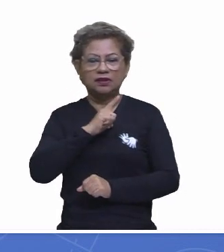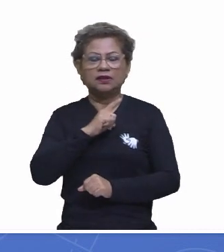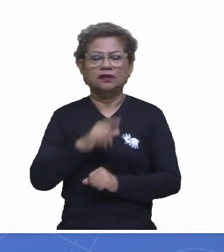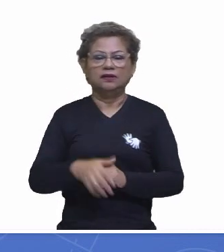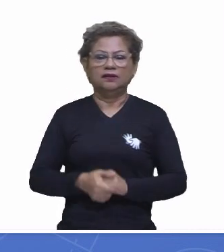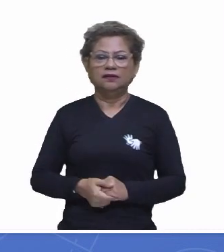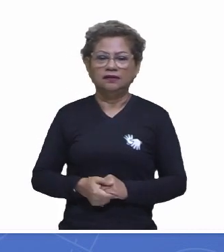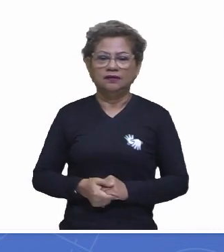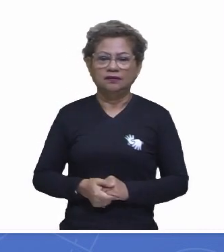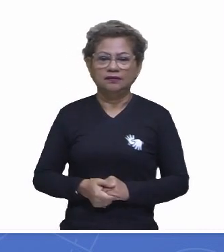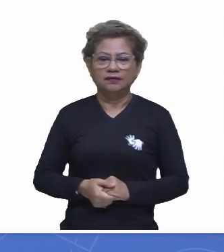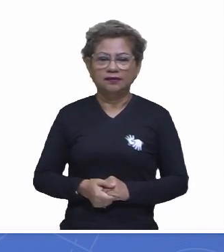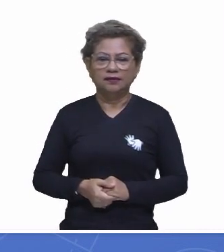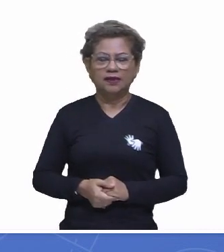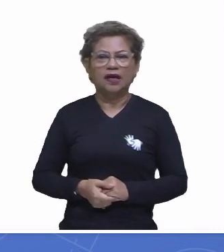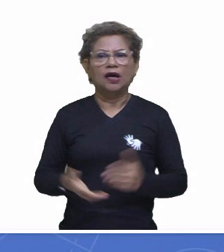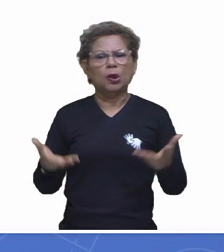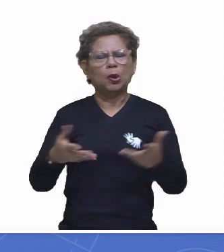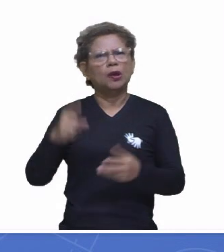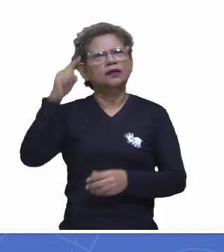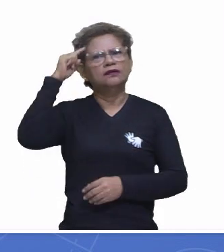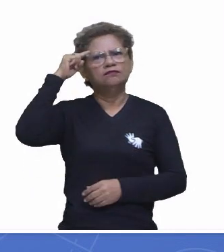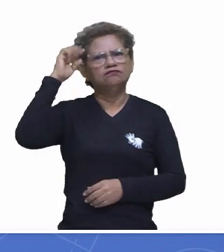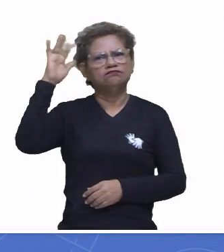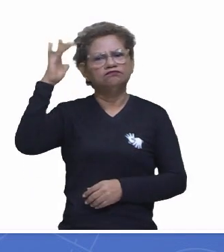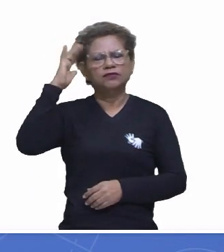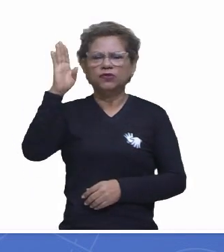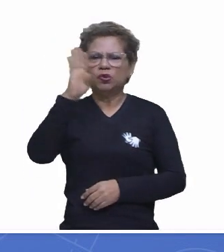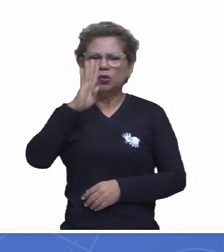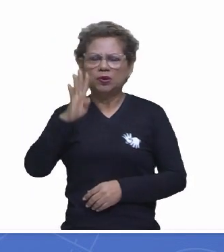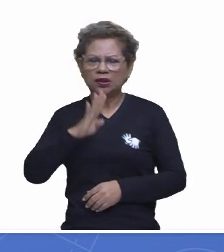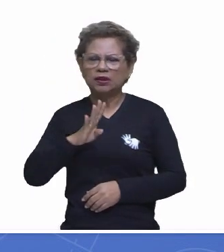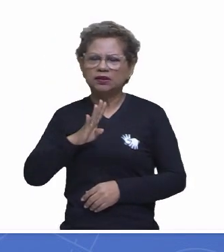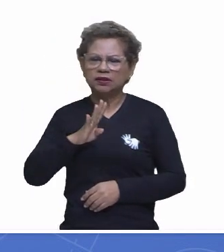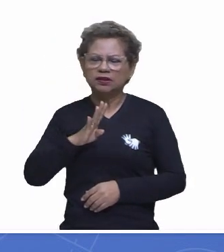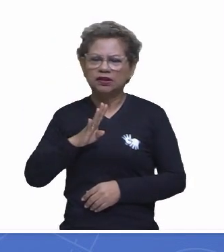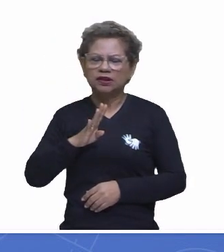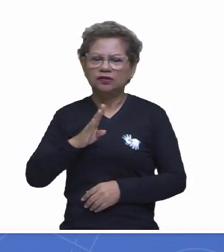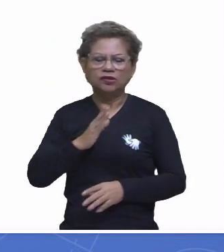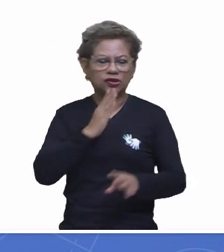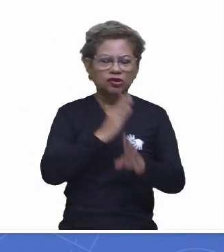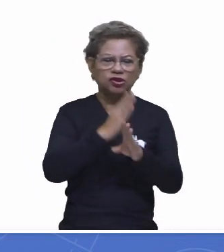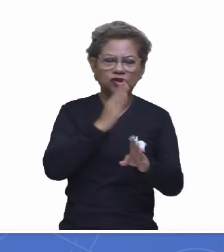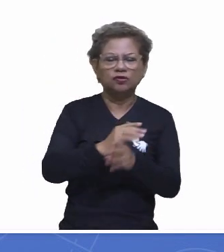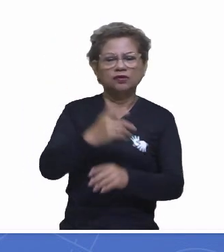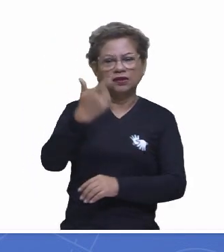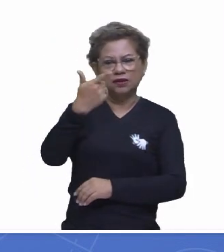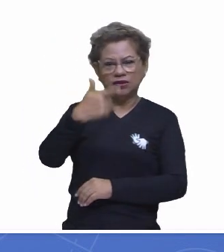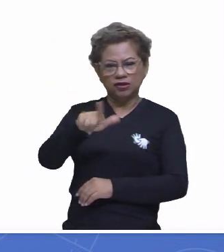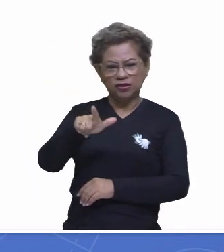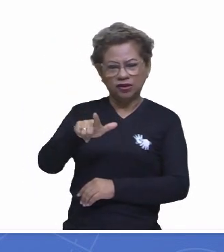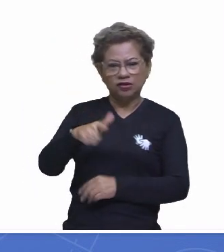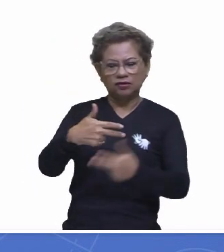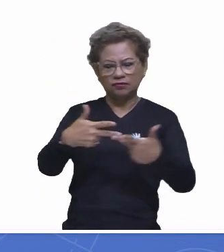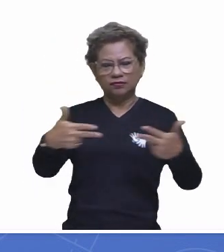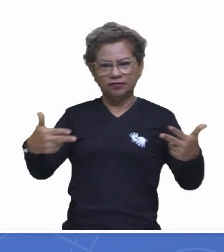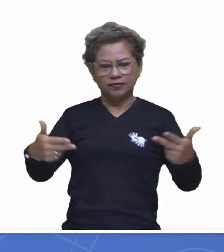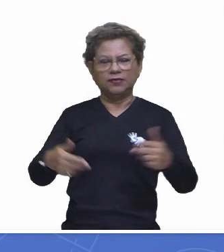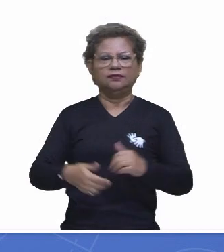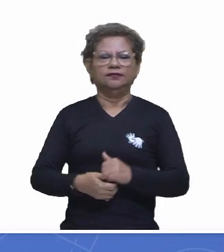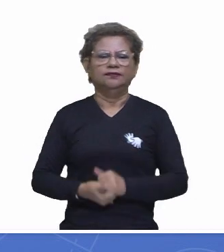Agora volta a pensar em retomar sua exploração. Então, com base no texto, as